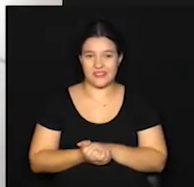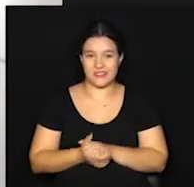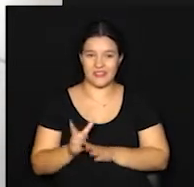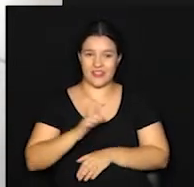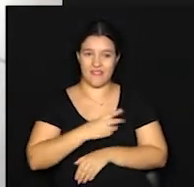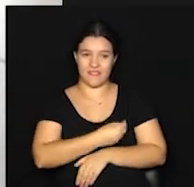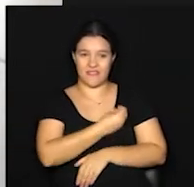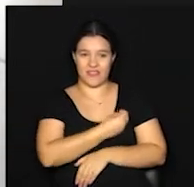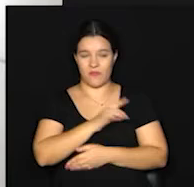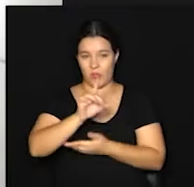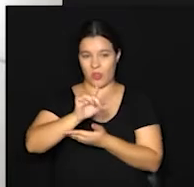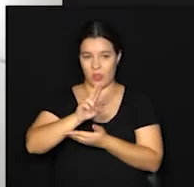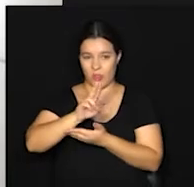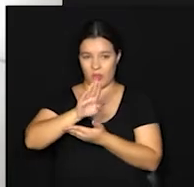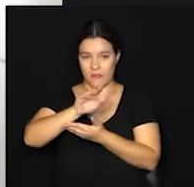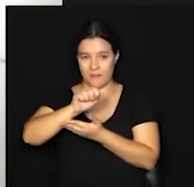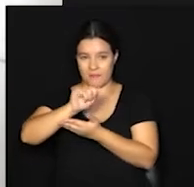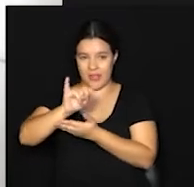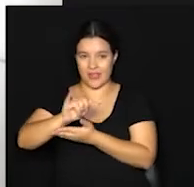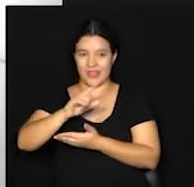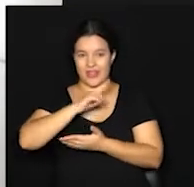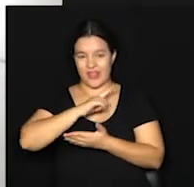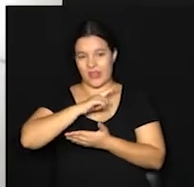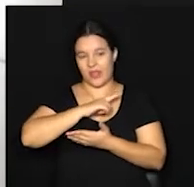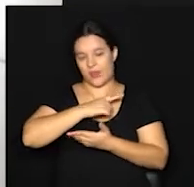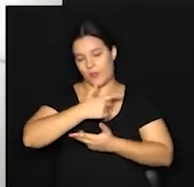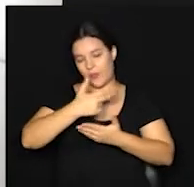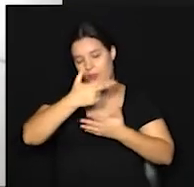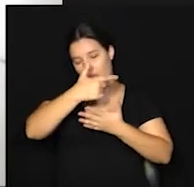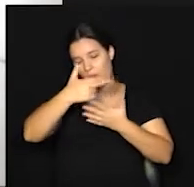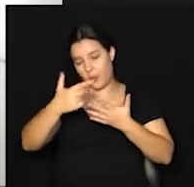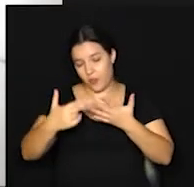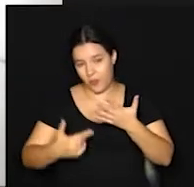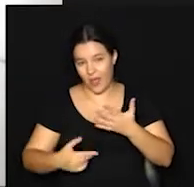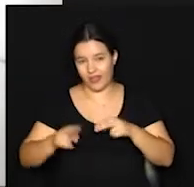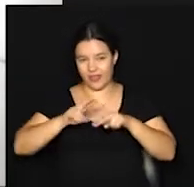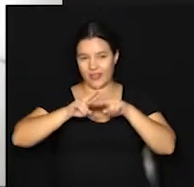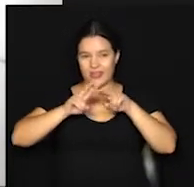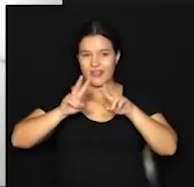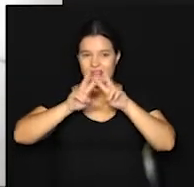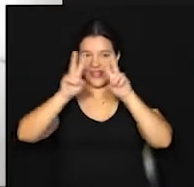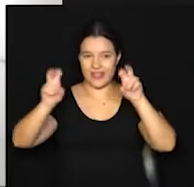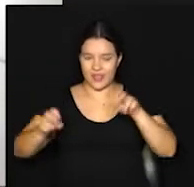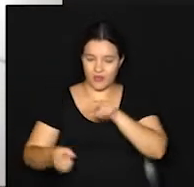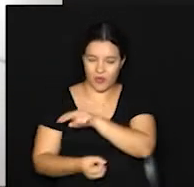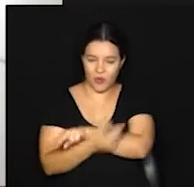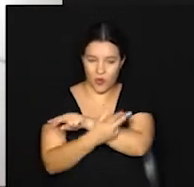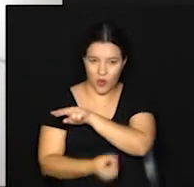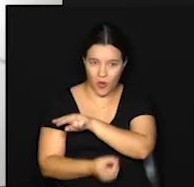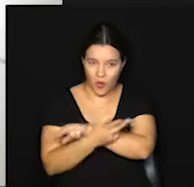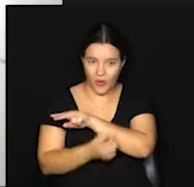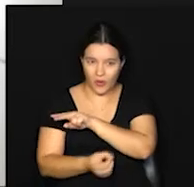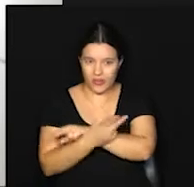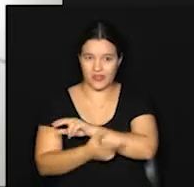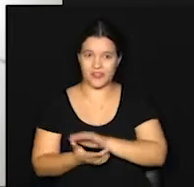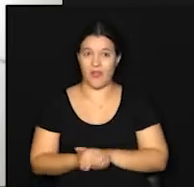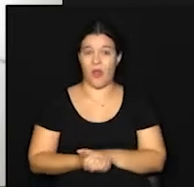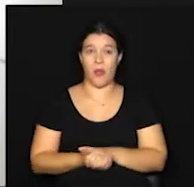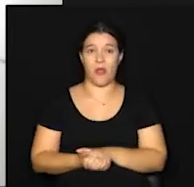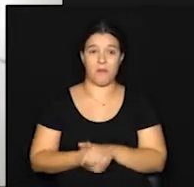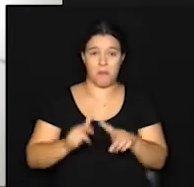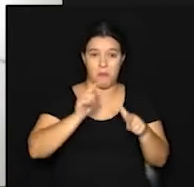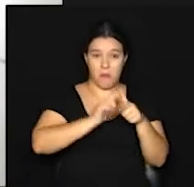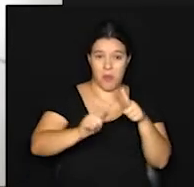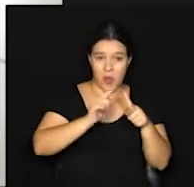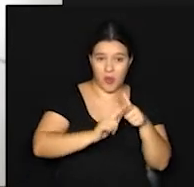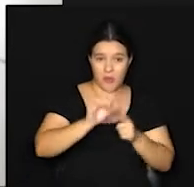Dubai porque tem vários casos de corrupção contra ele, contra o seu genro. Então, não é exclusividade